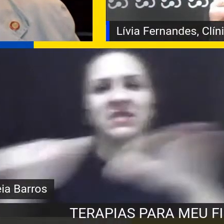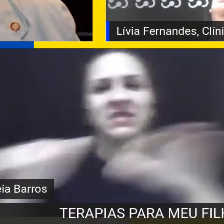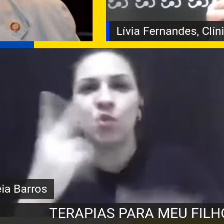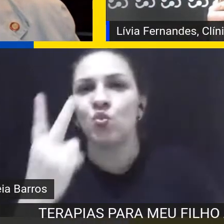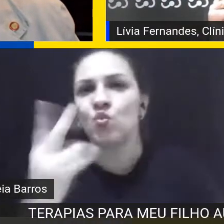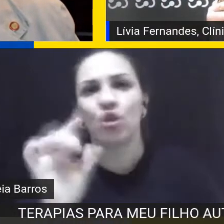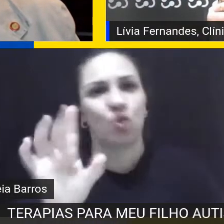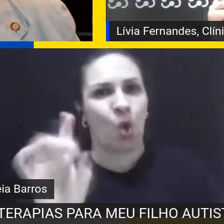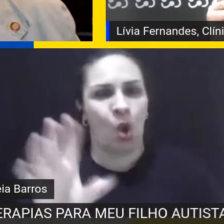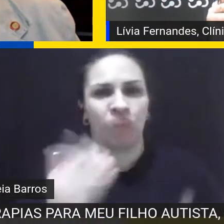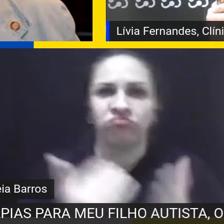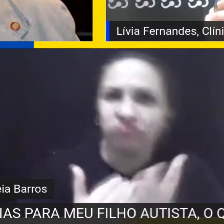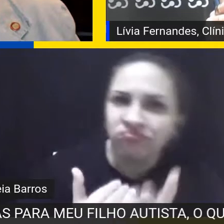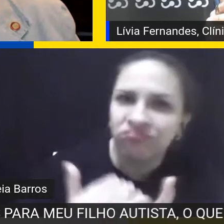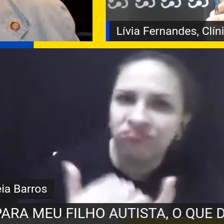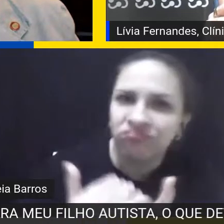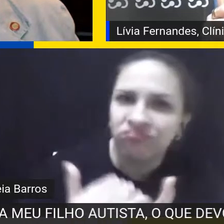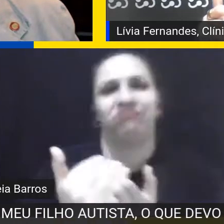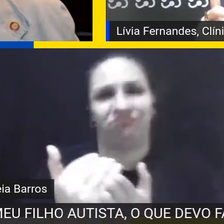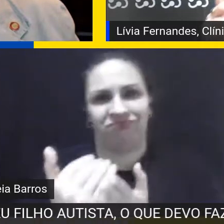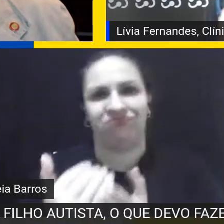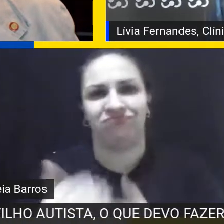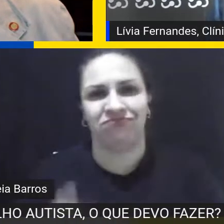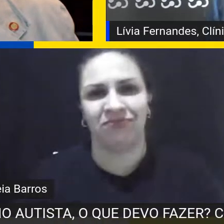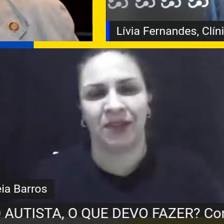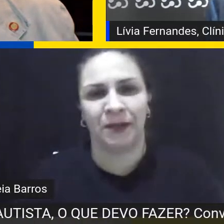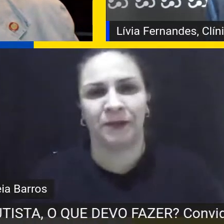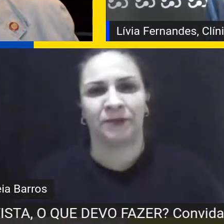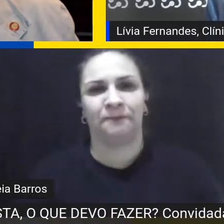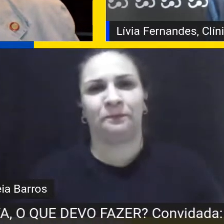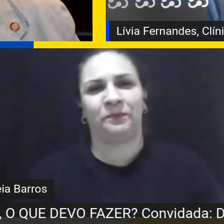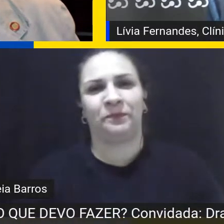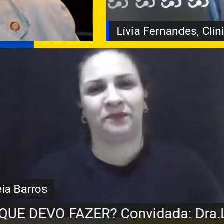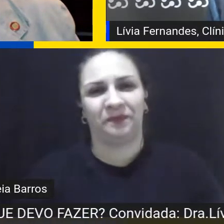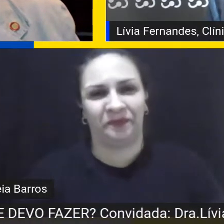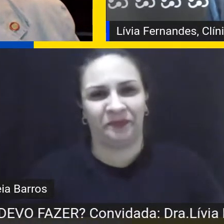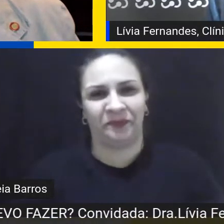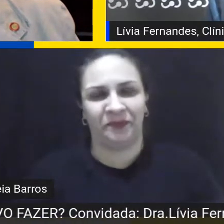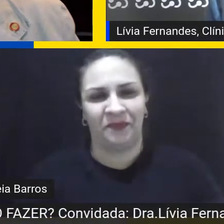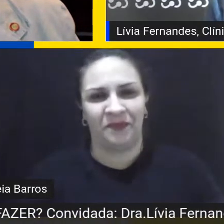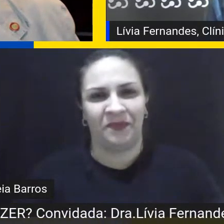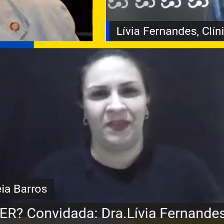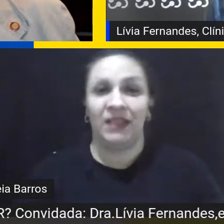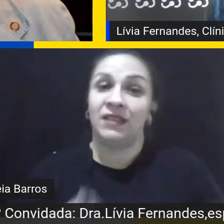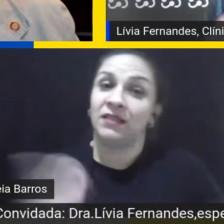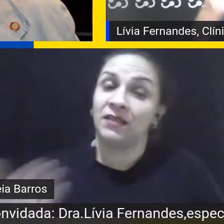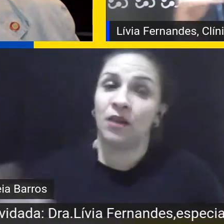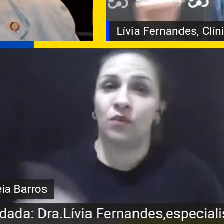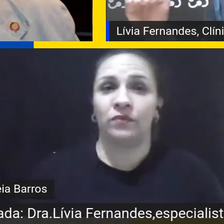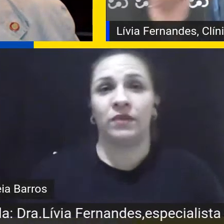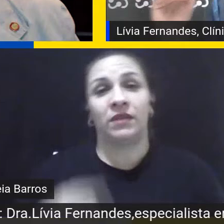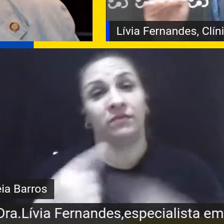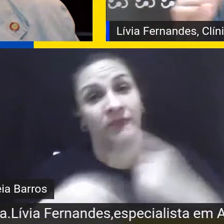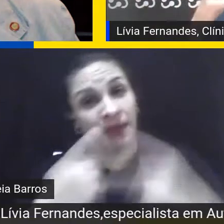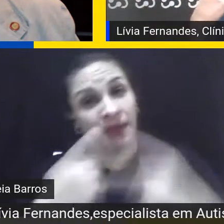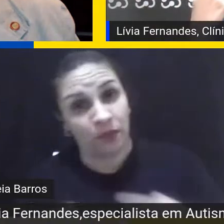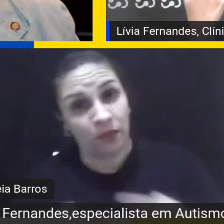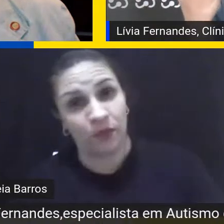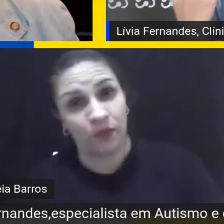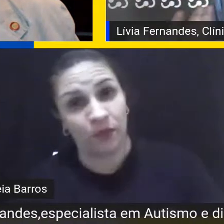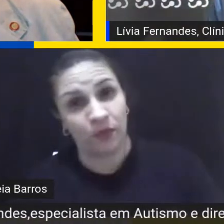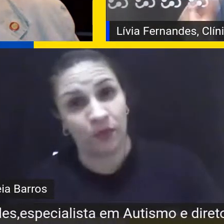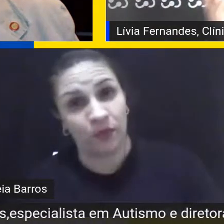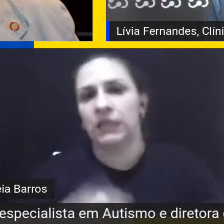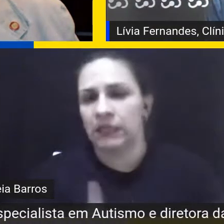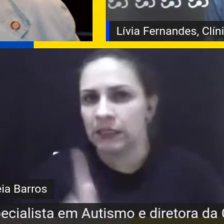foi em abril, se não me engano, né? Abril, é isso. Acho que foi abril. E aí, desde lá, sempre... Aí, quando a